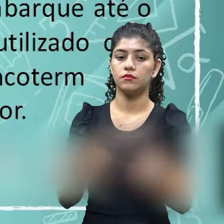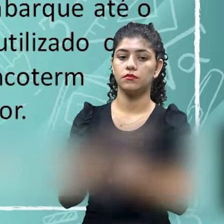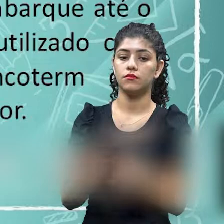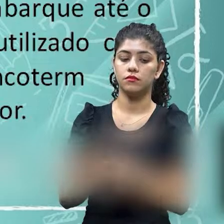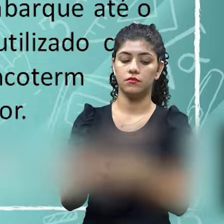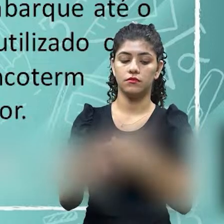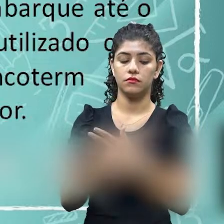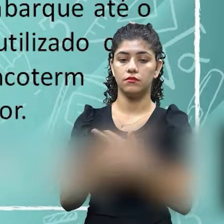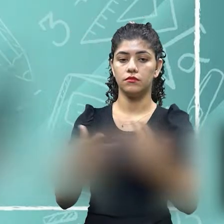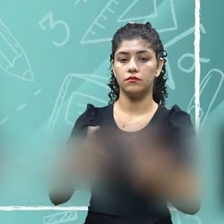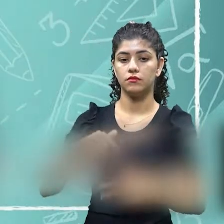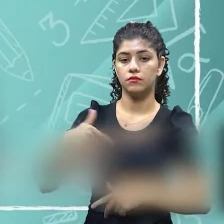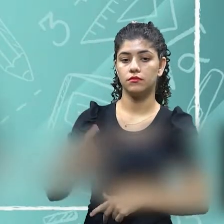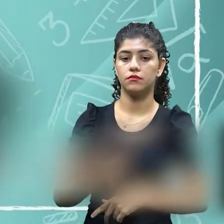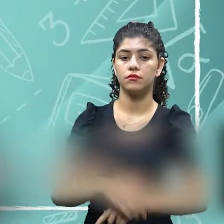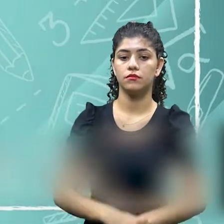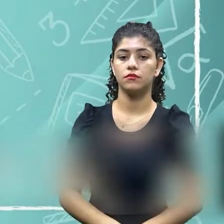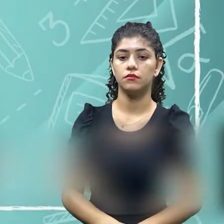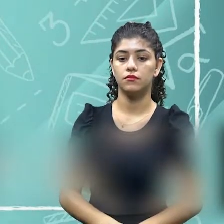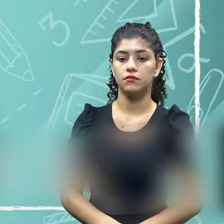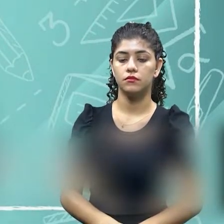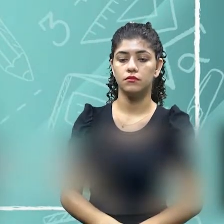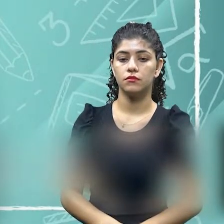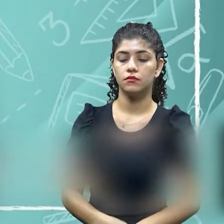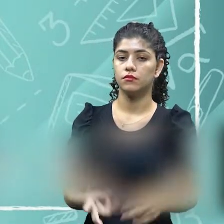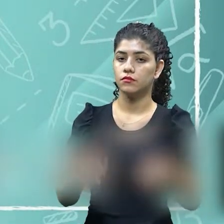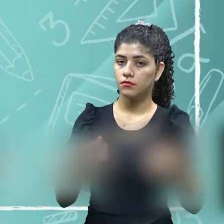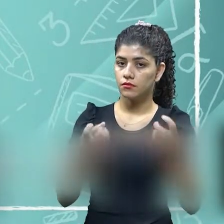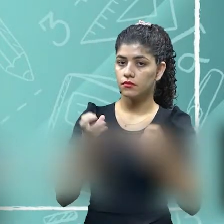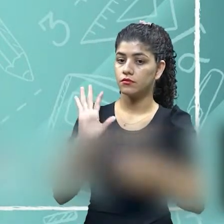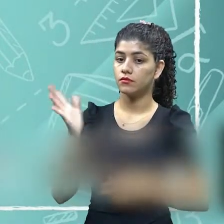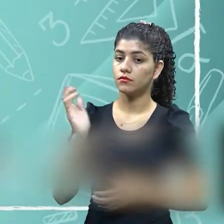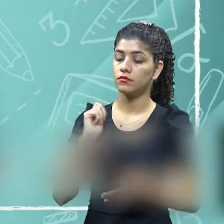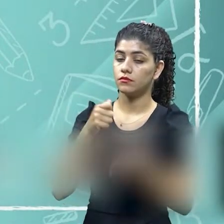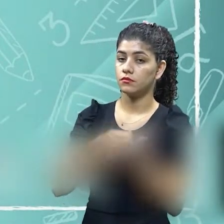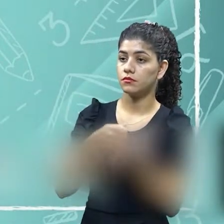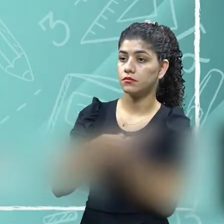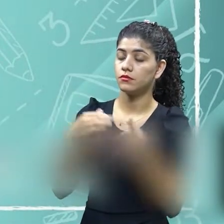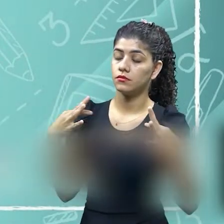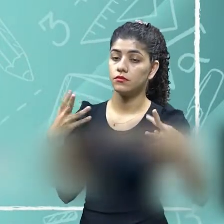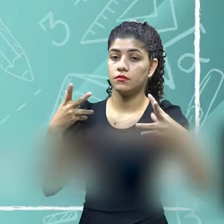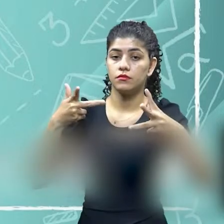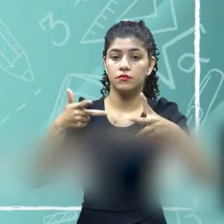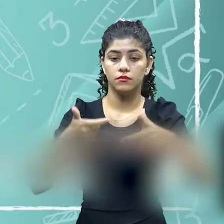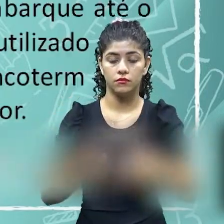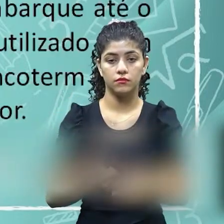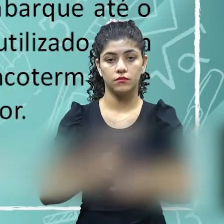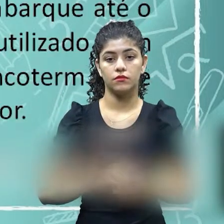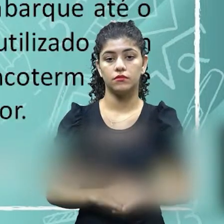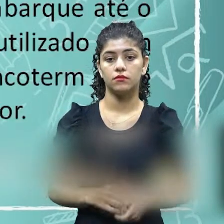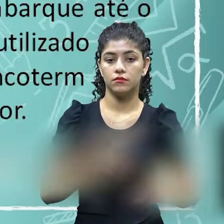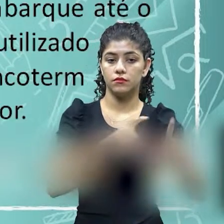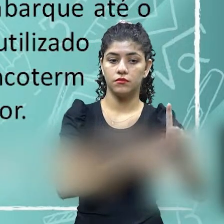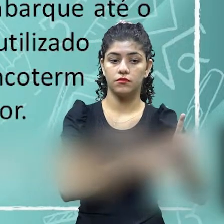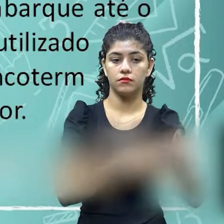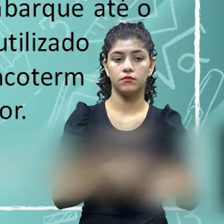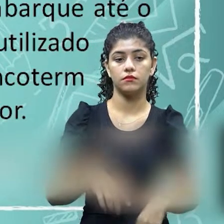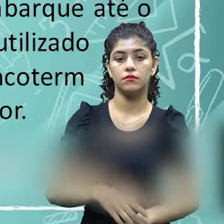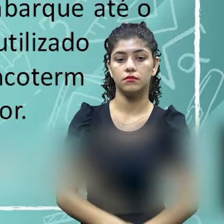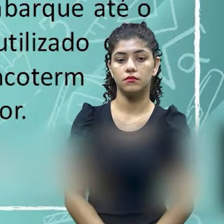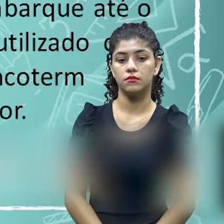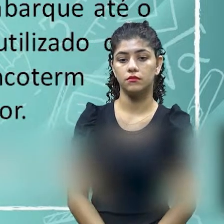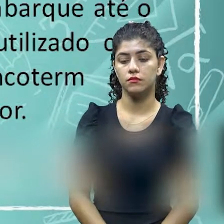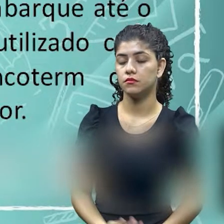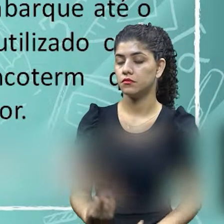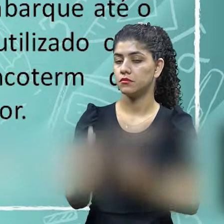de importação. Então já observamos que aqui é pago todas as despesas pelo exportador. Não é de